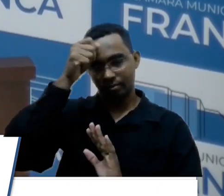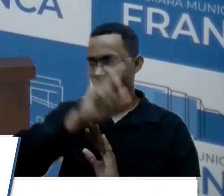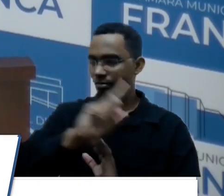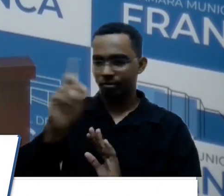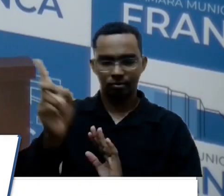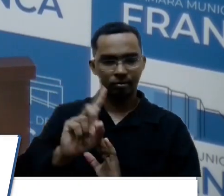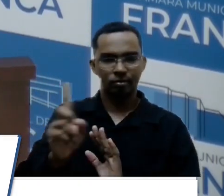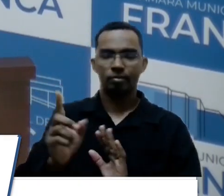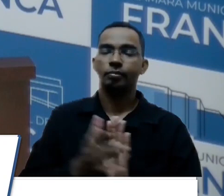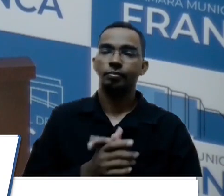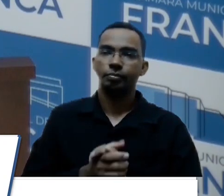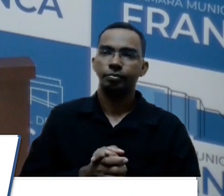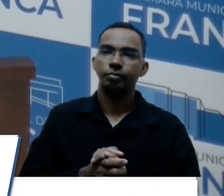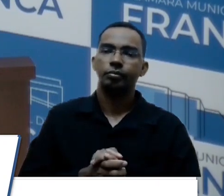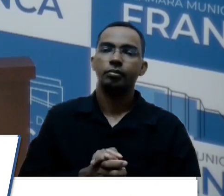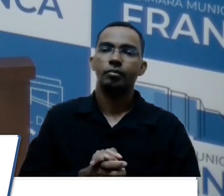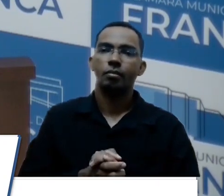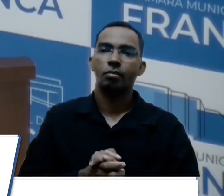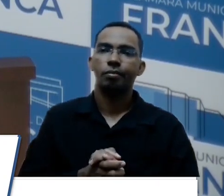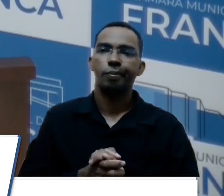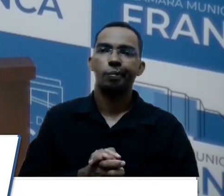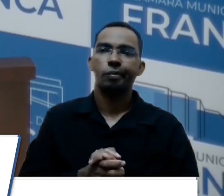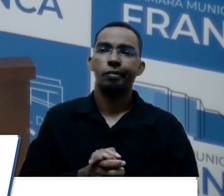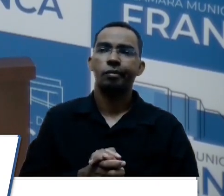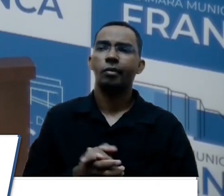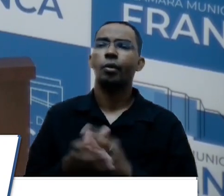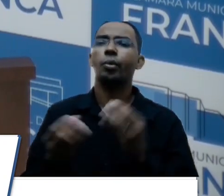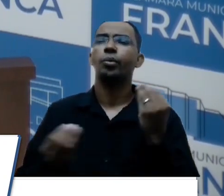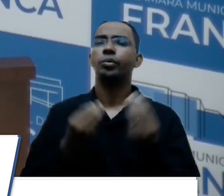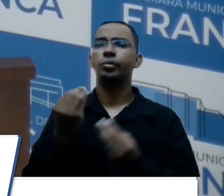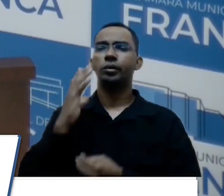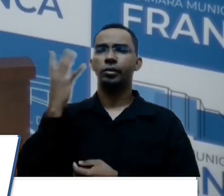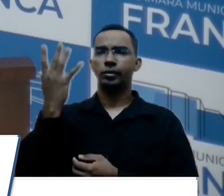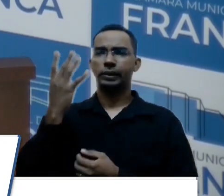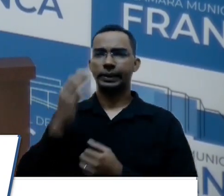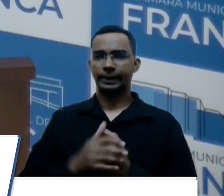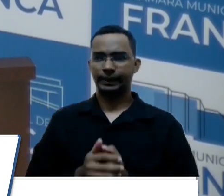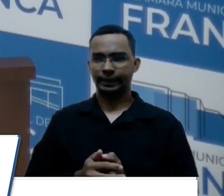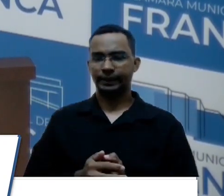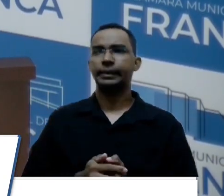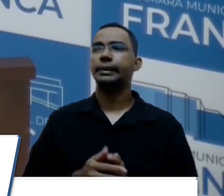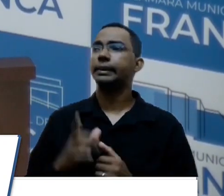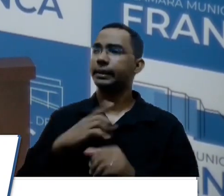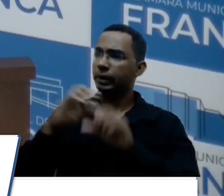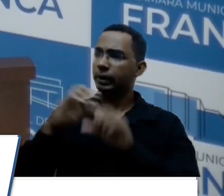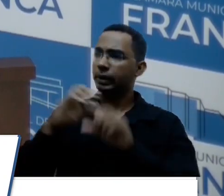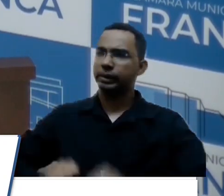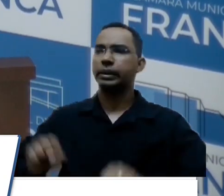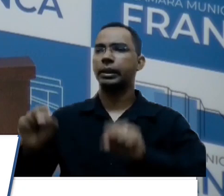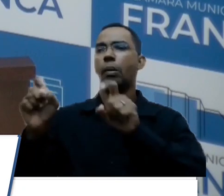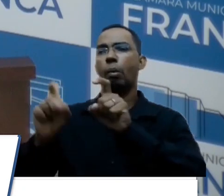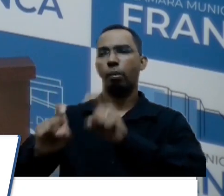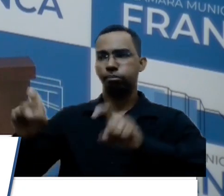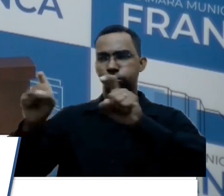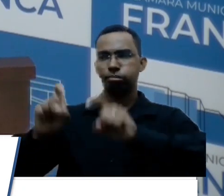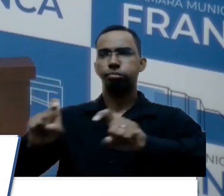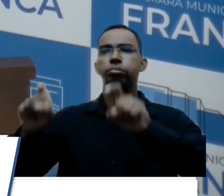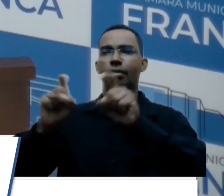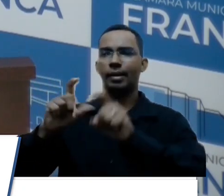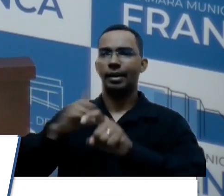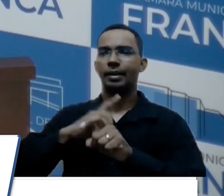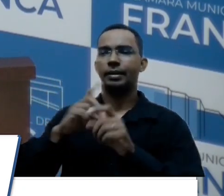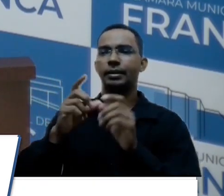ser. Como é que funciona, Della Mota? Tem um sistema de computador, tem a